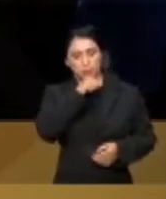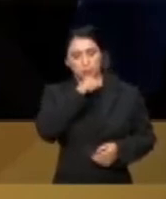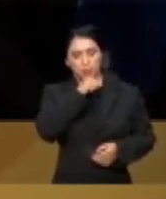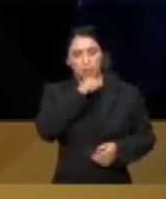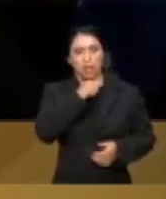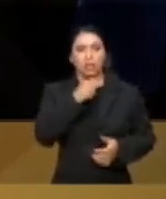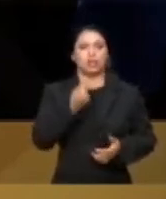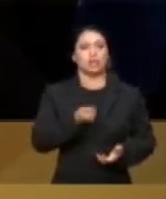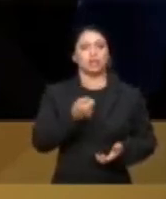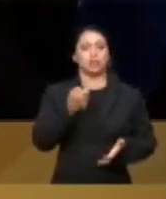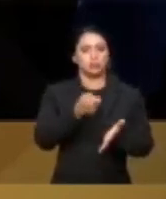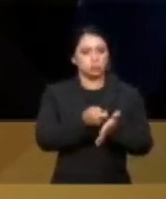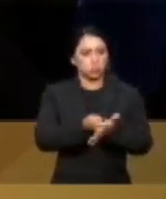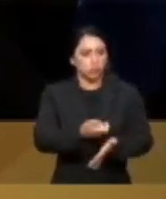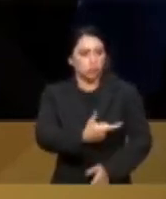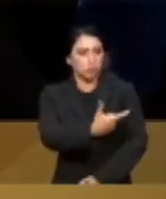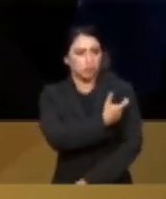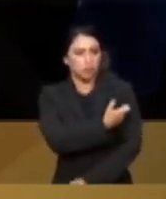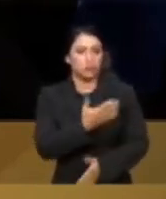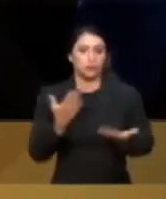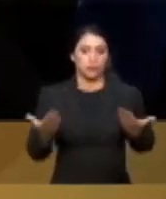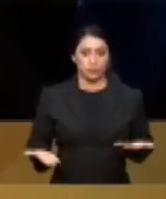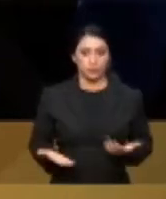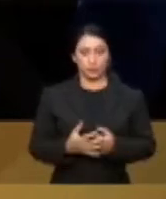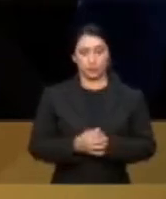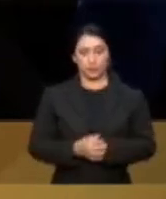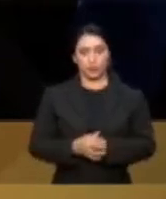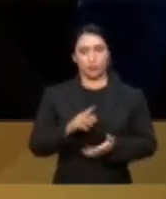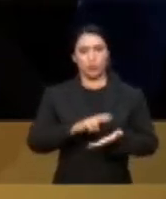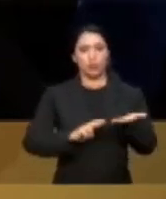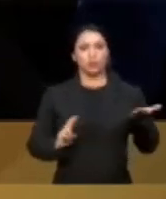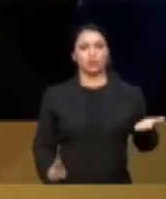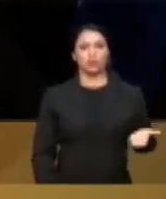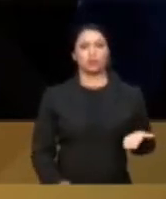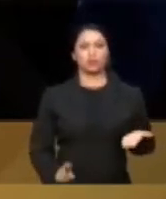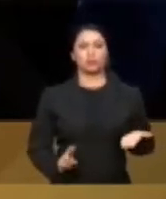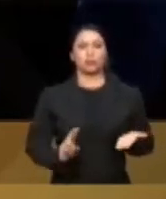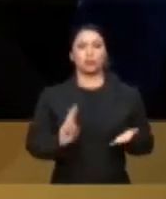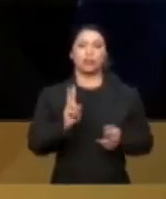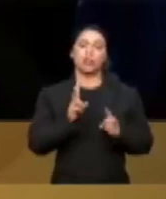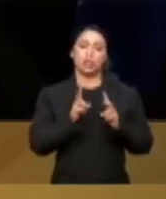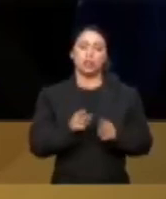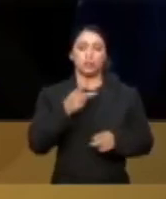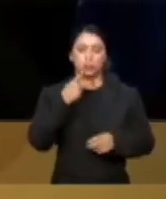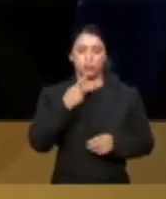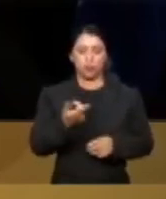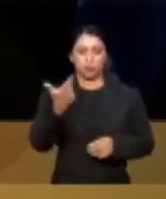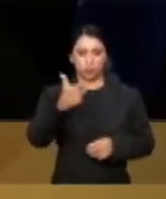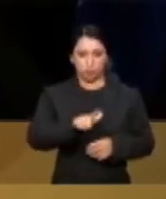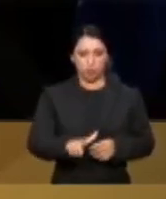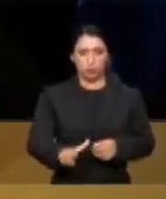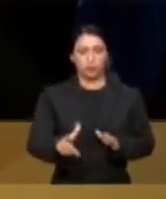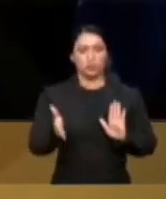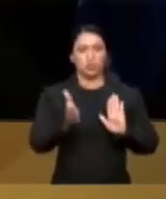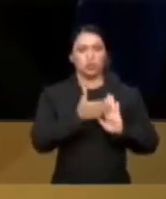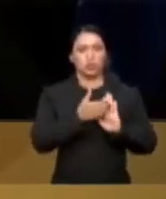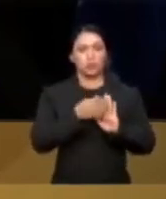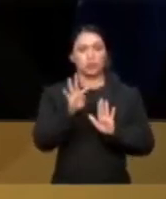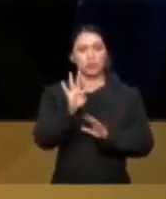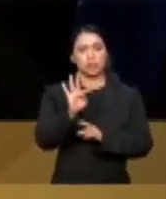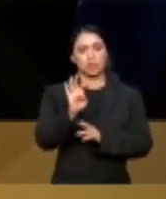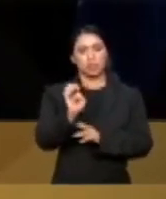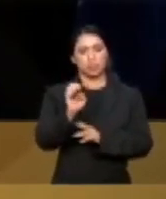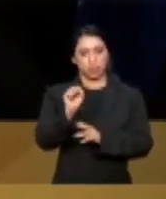fazê-lo. E com a devida vênia do eminente relator, apenas repito a proposta de tese